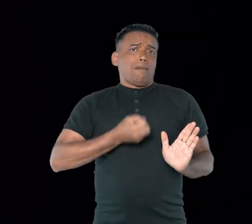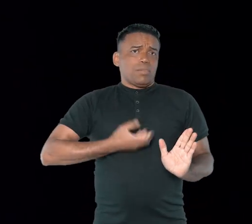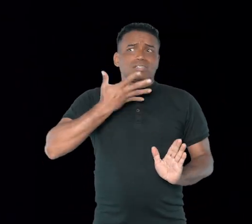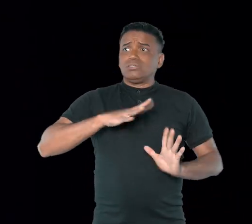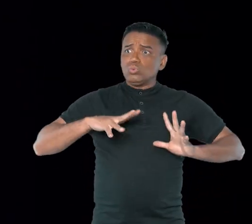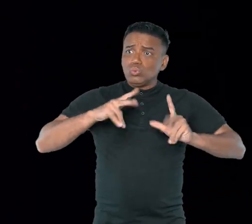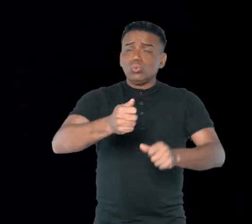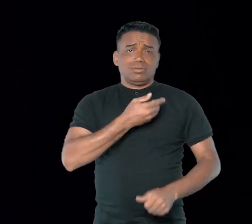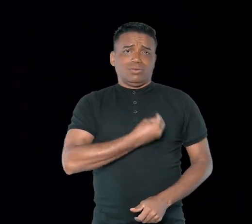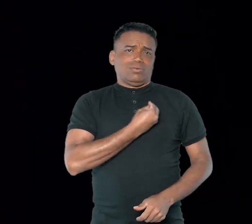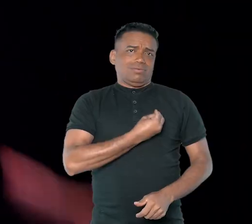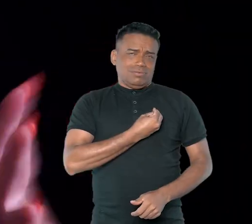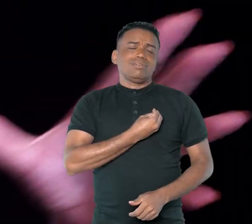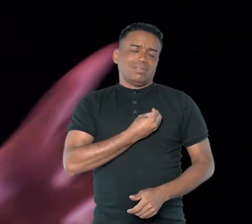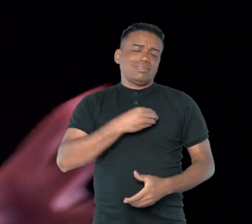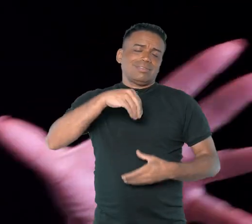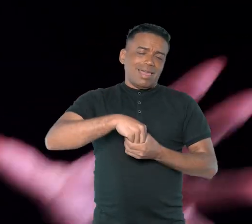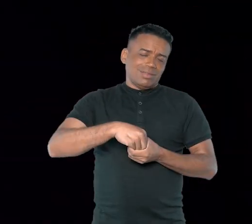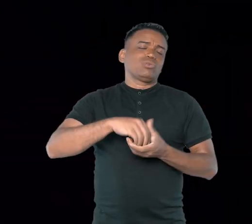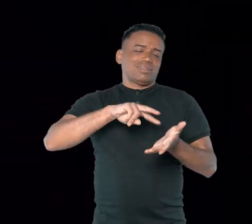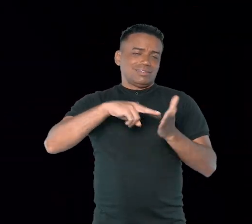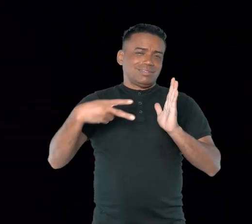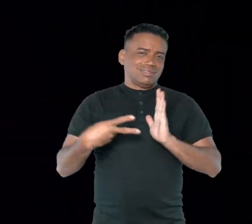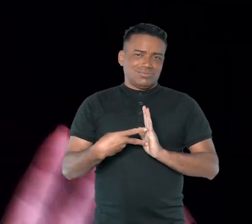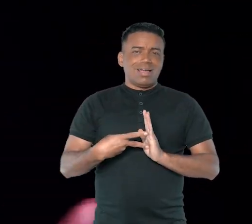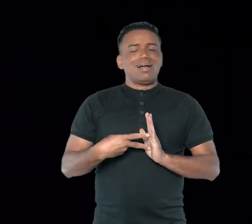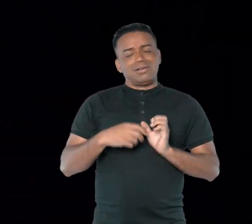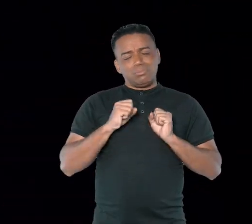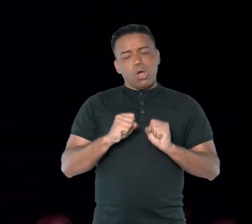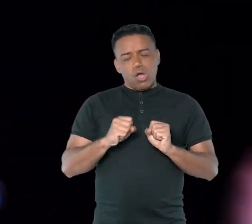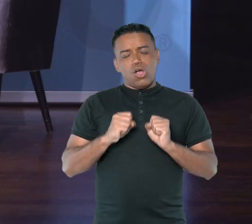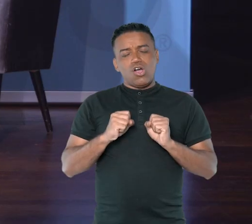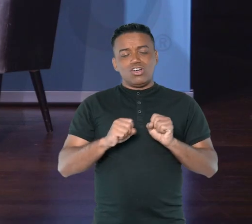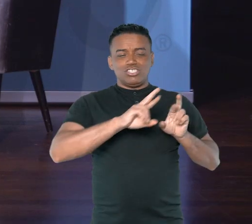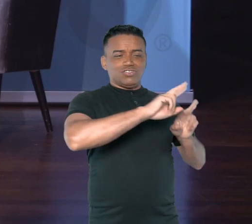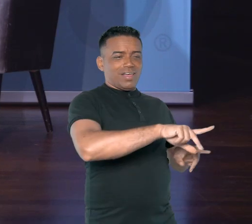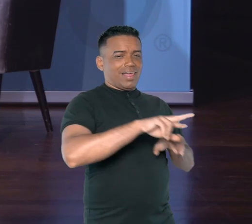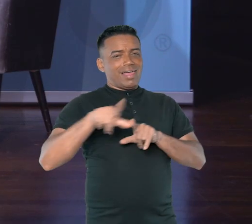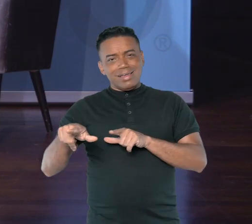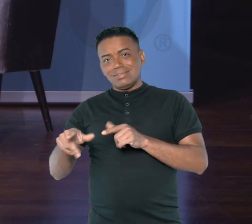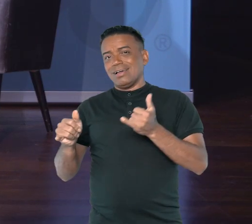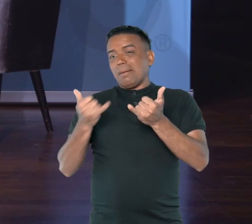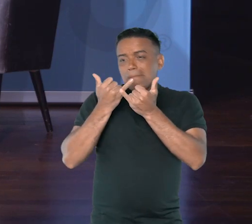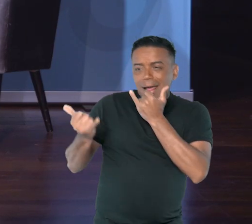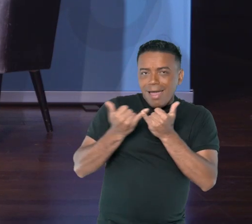que é um pouco nesse sentido que eles podem ser definidos, nas suas diferenças e